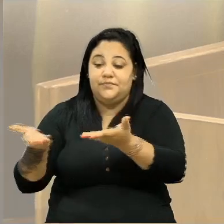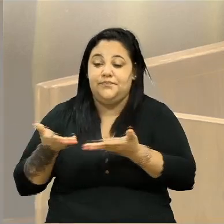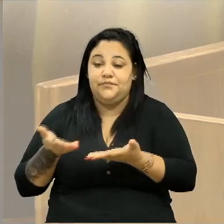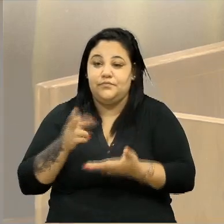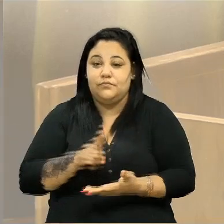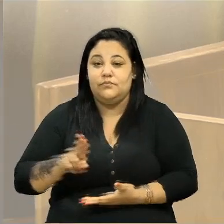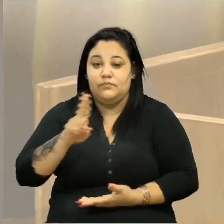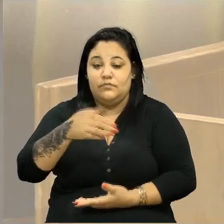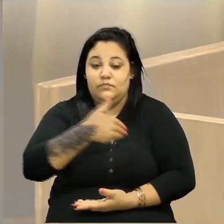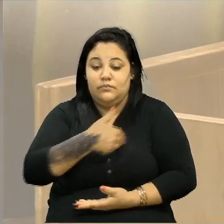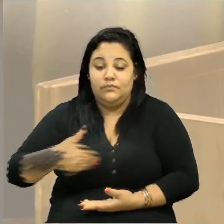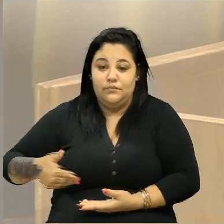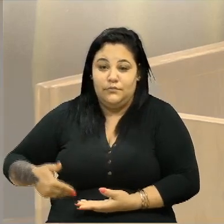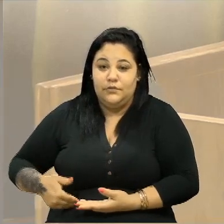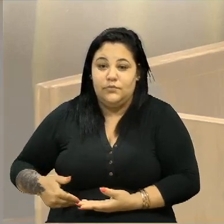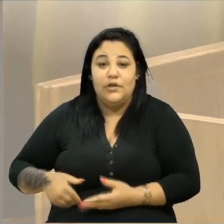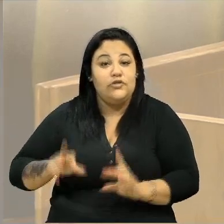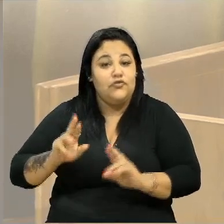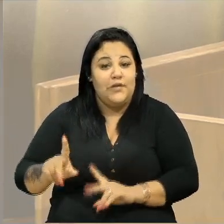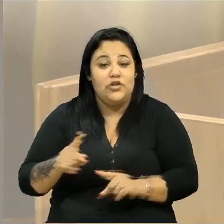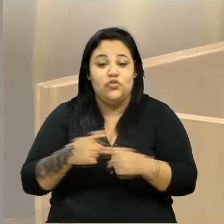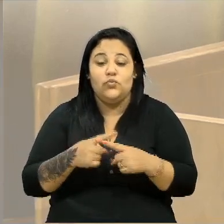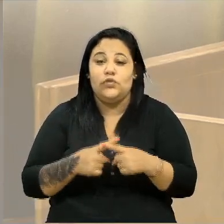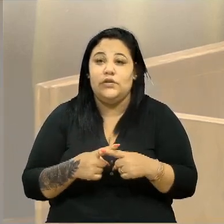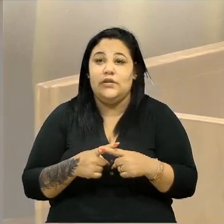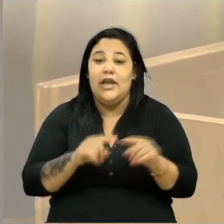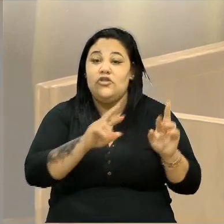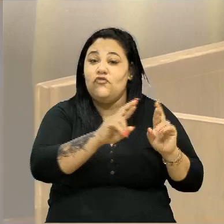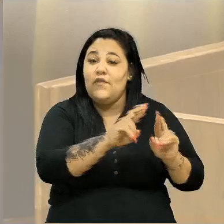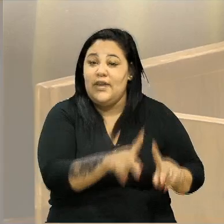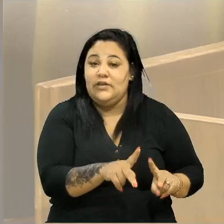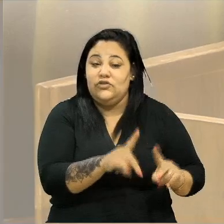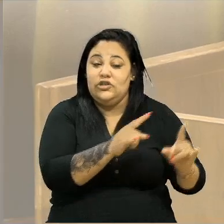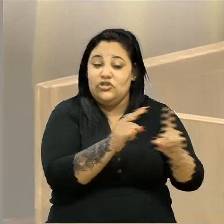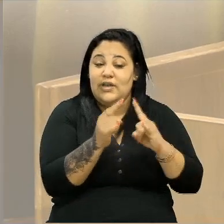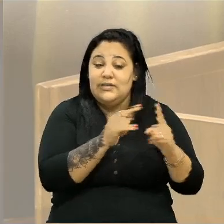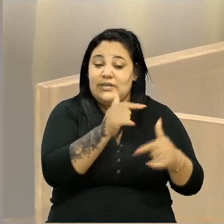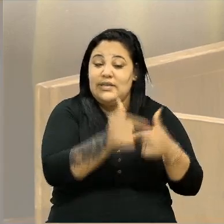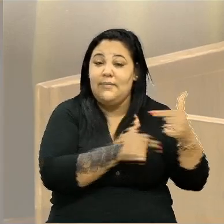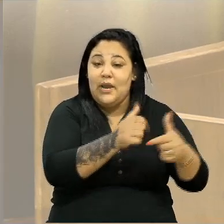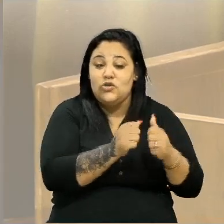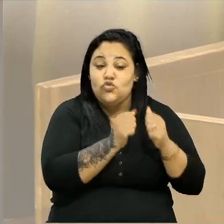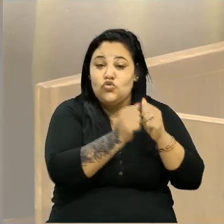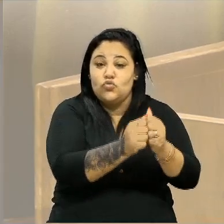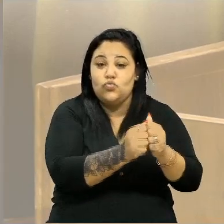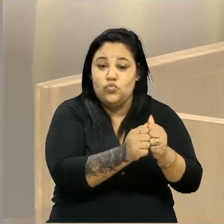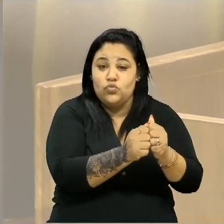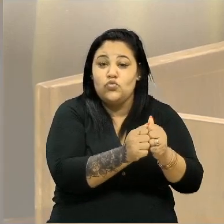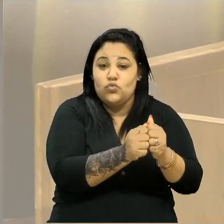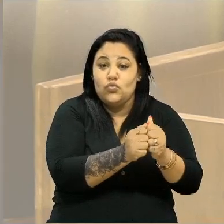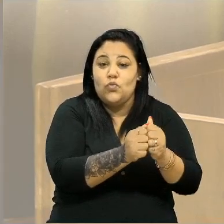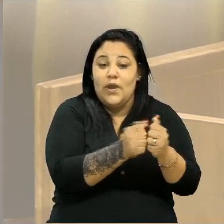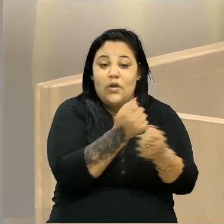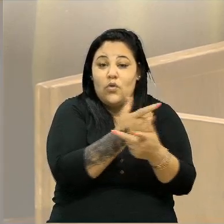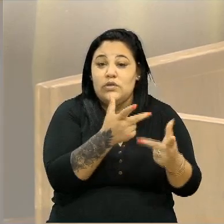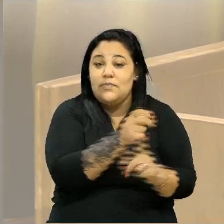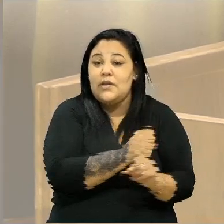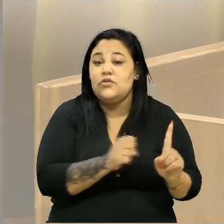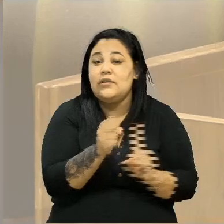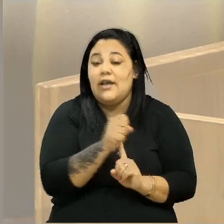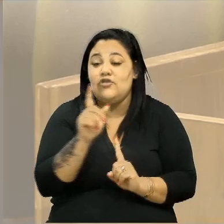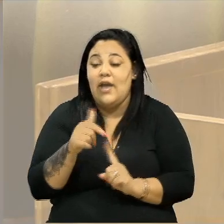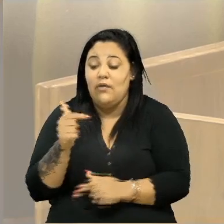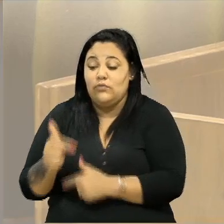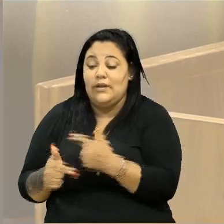temerário. Muito diferente de entidades filantrópicas, que atuam em ações sociais. Trata-se de um serviço